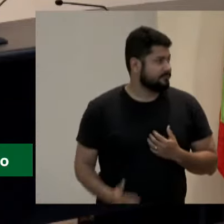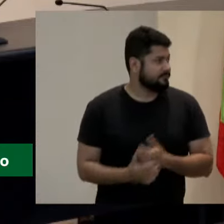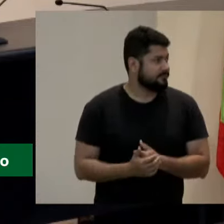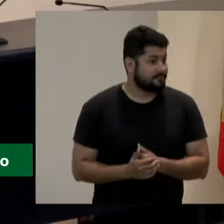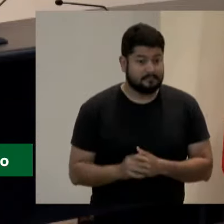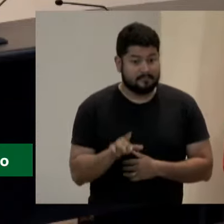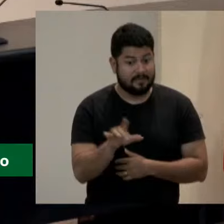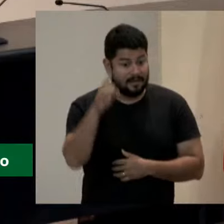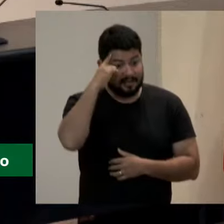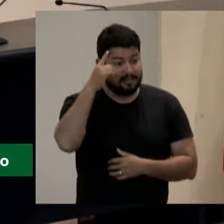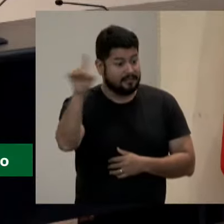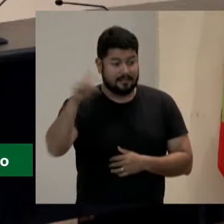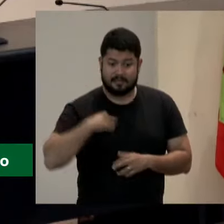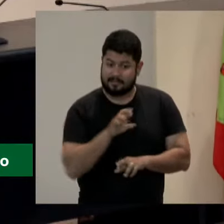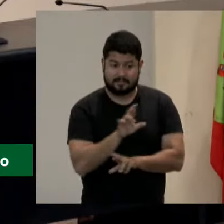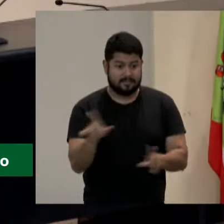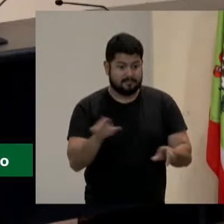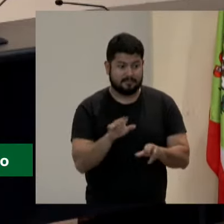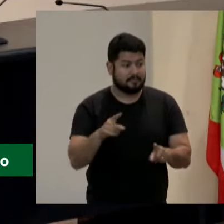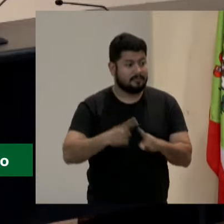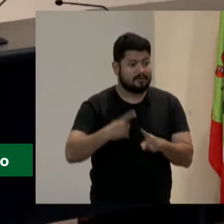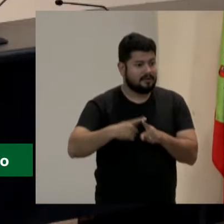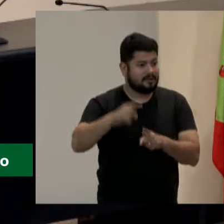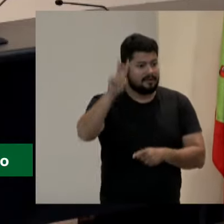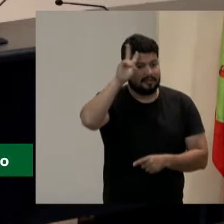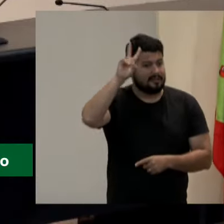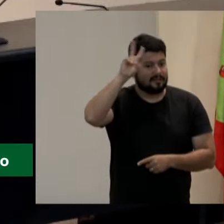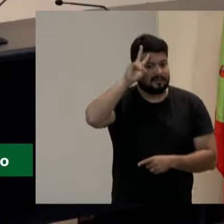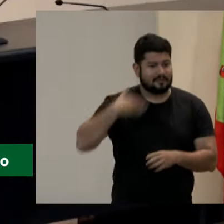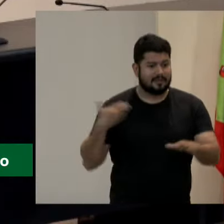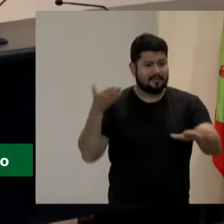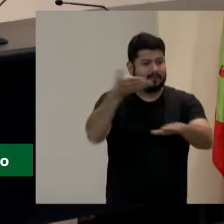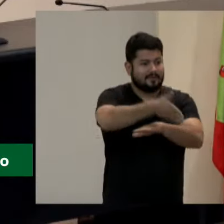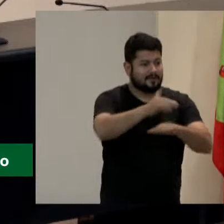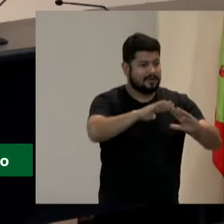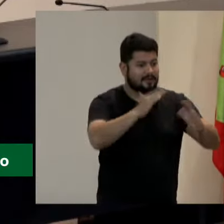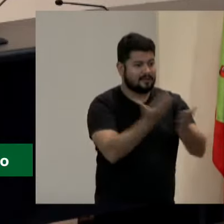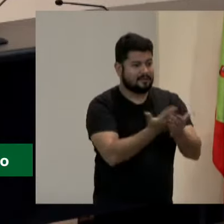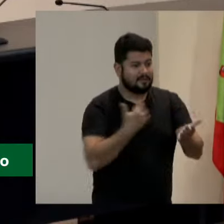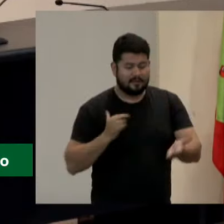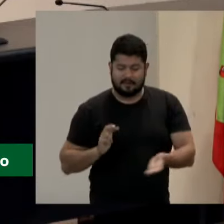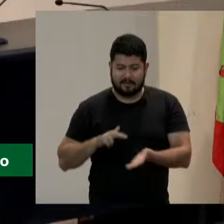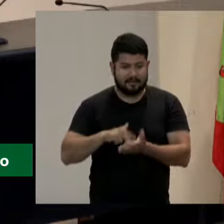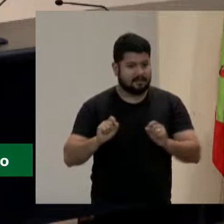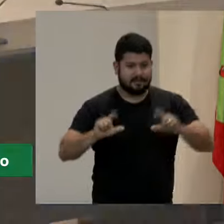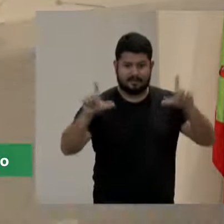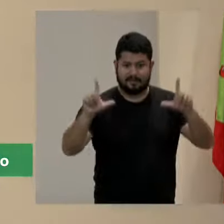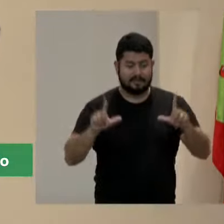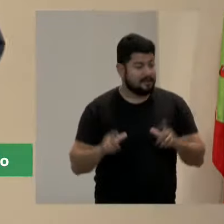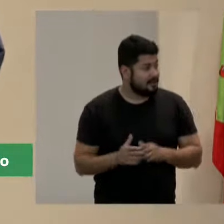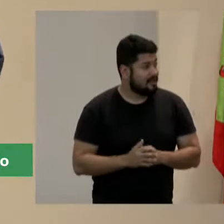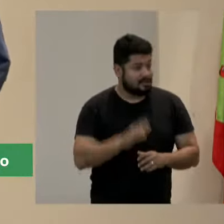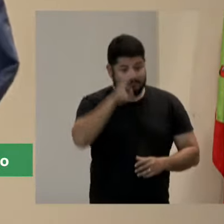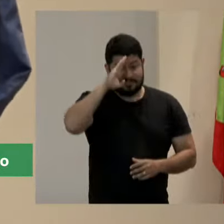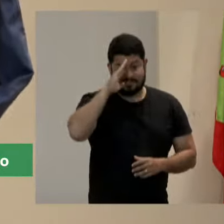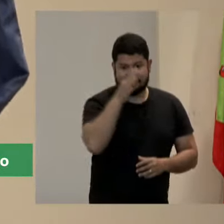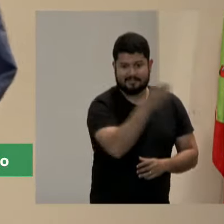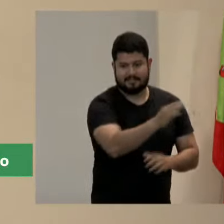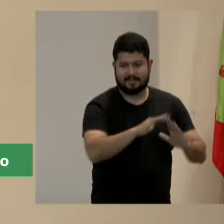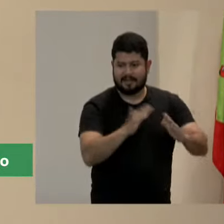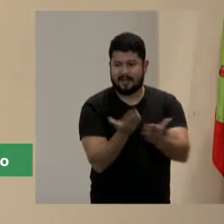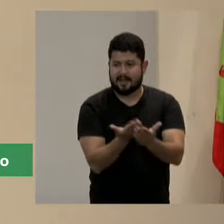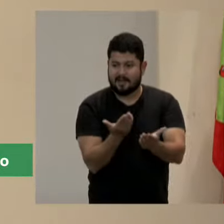aquele dia era diferente. Era segunda-feira e eu ia estudar. Eu levantei, não fui ao banheiro, fui direto para a escola.